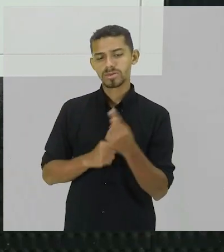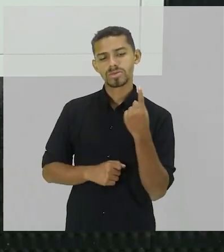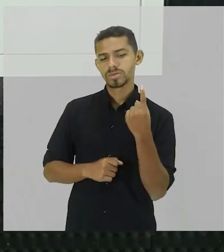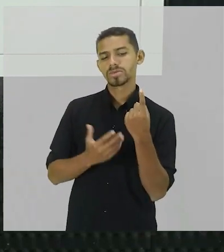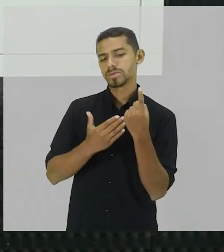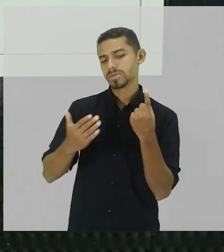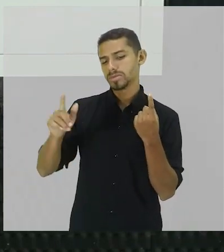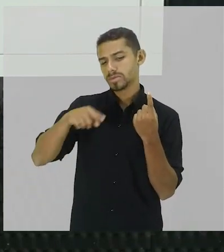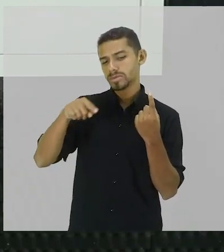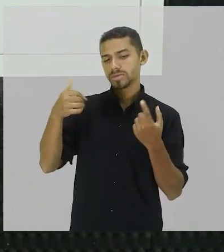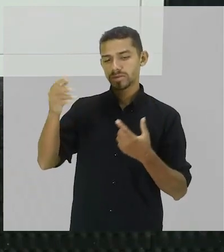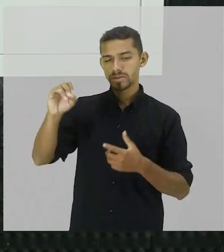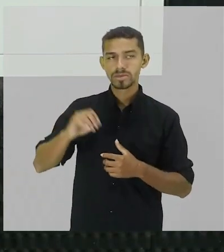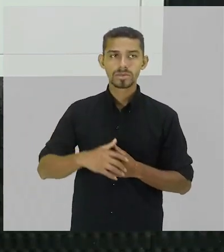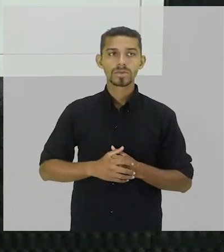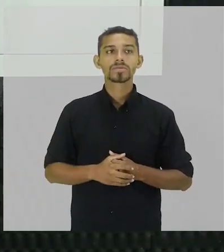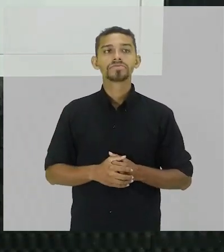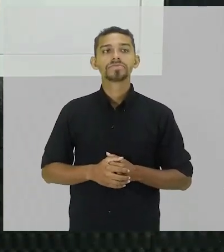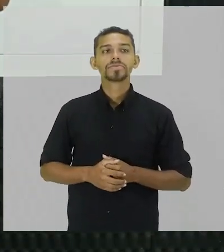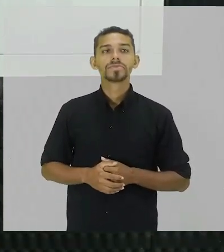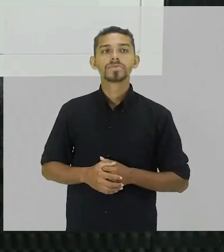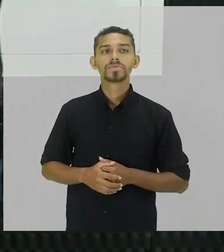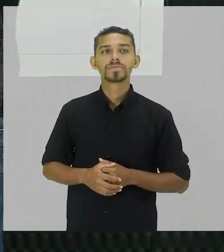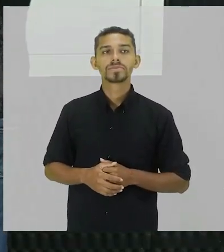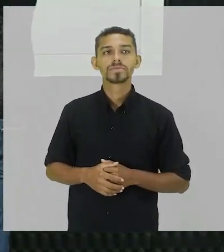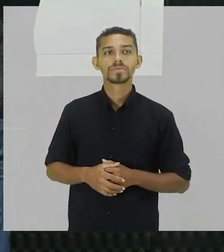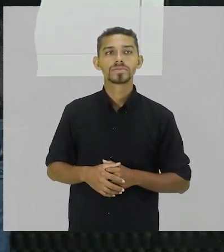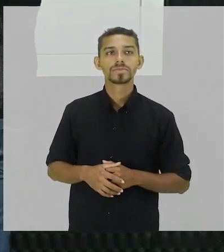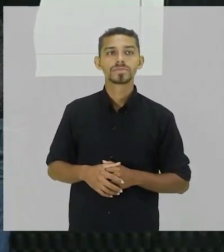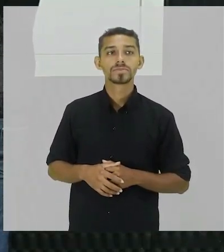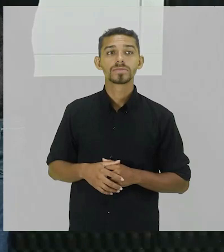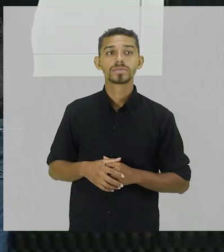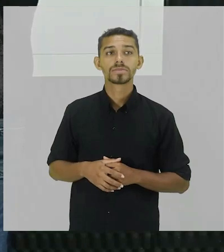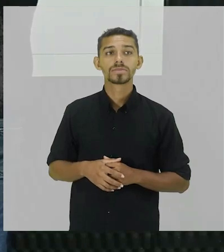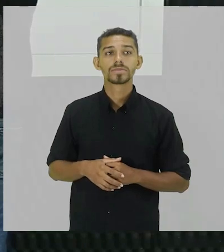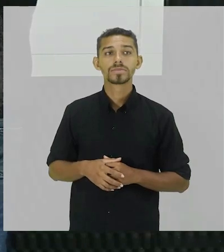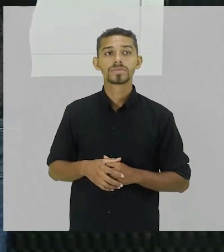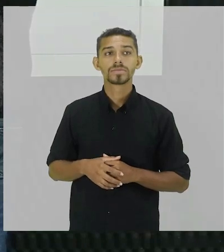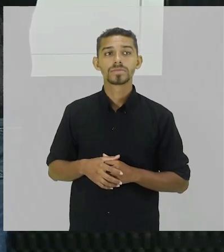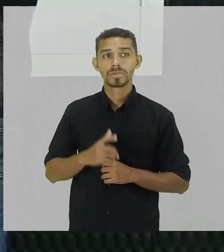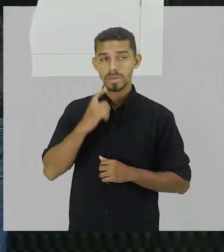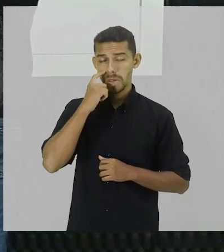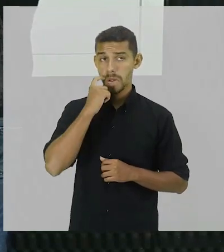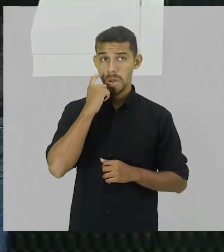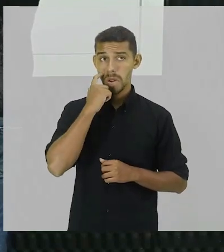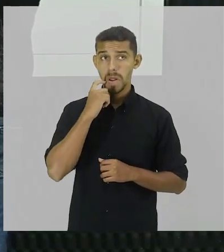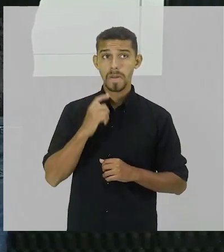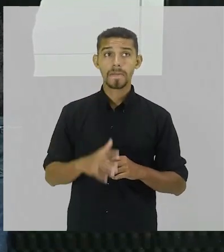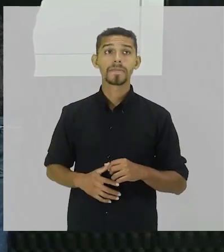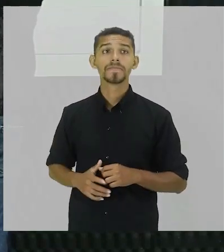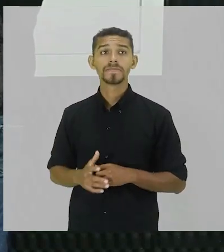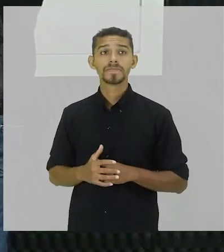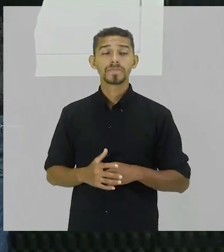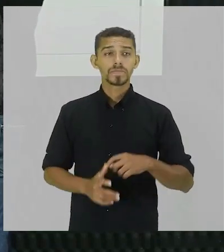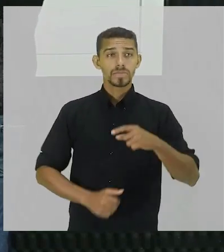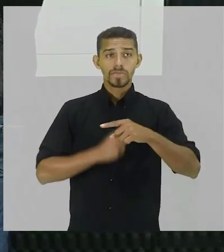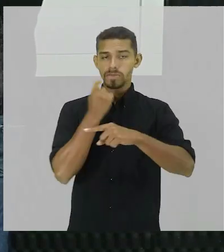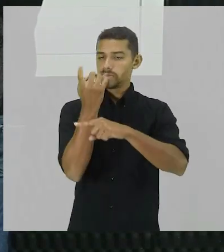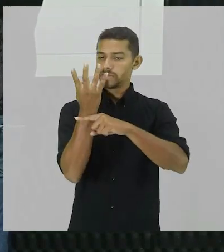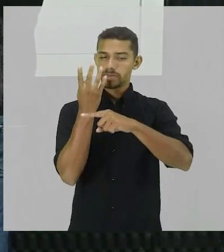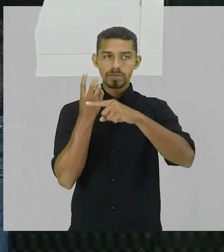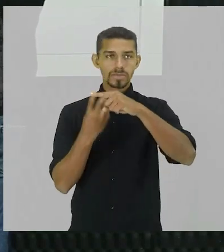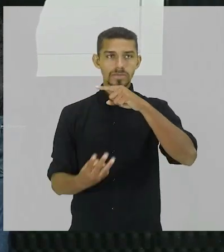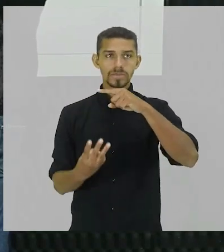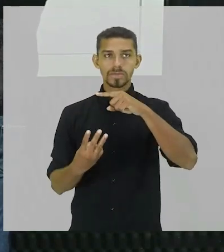multiplicar isso por 10. Tá? Então, o volume da esfera vai ser igual a 4/3